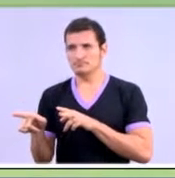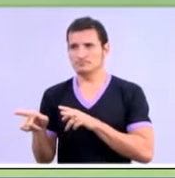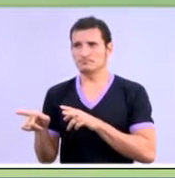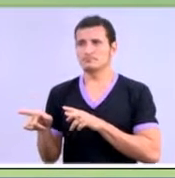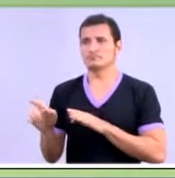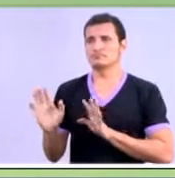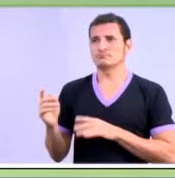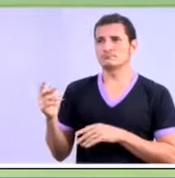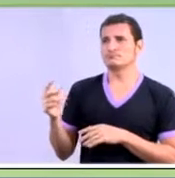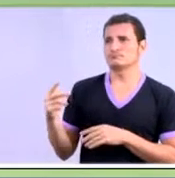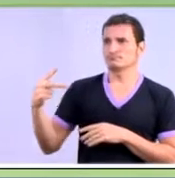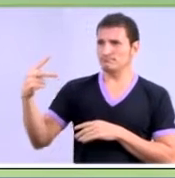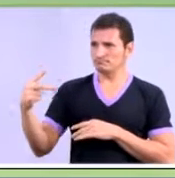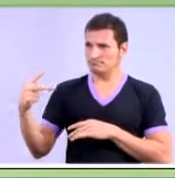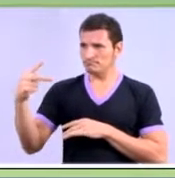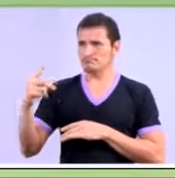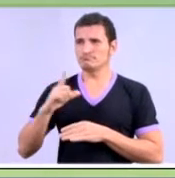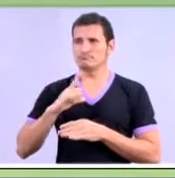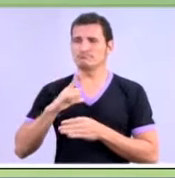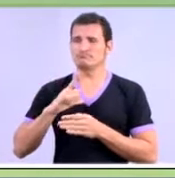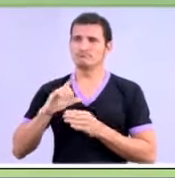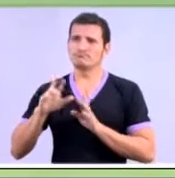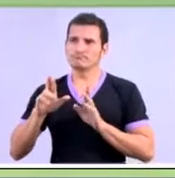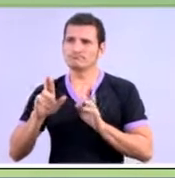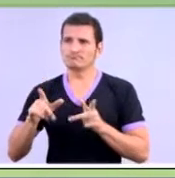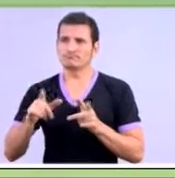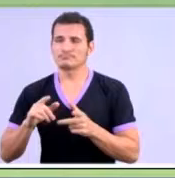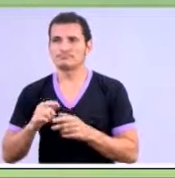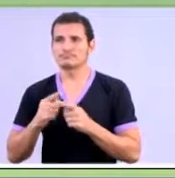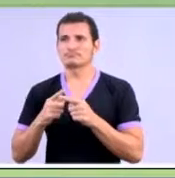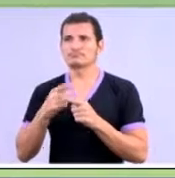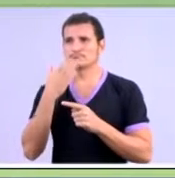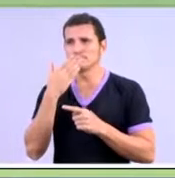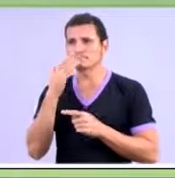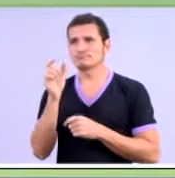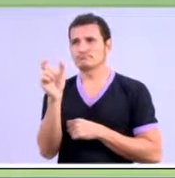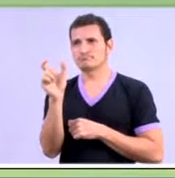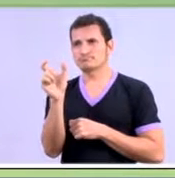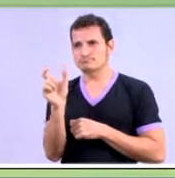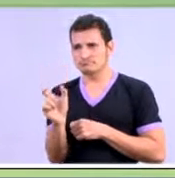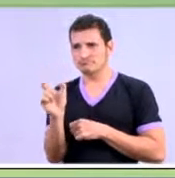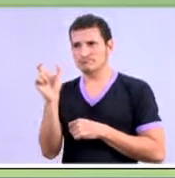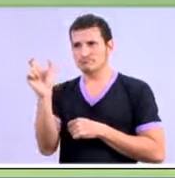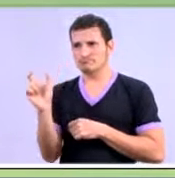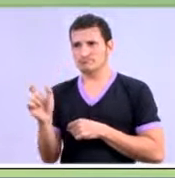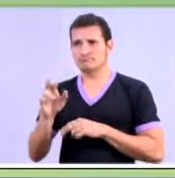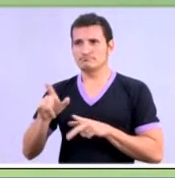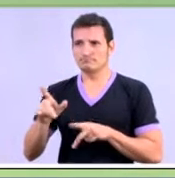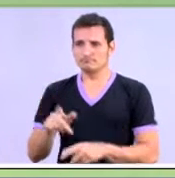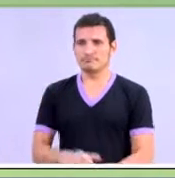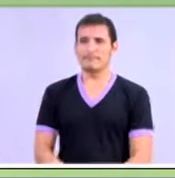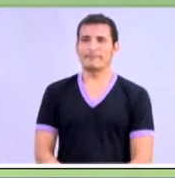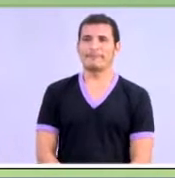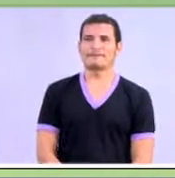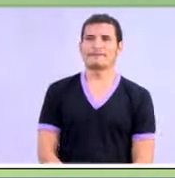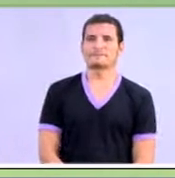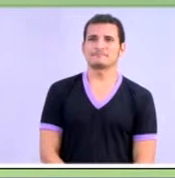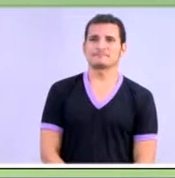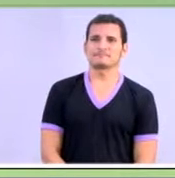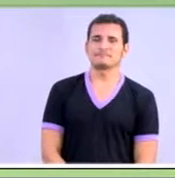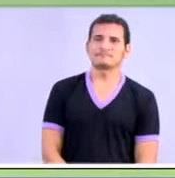esses dois têm assinaturas diferentes, só porque os tipos são diferentes. Entenderam? E para